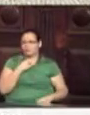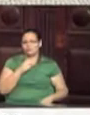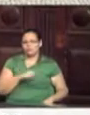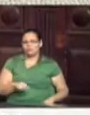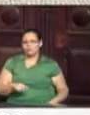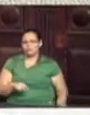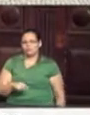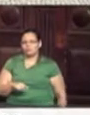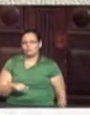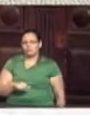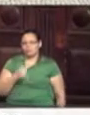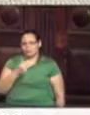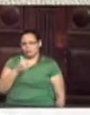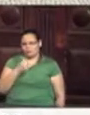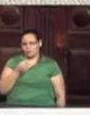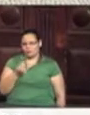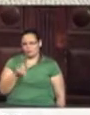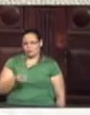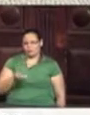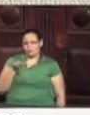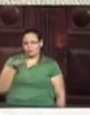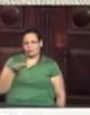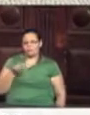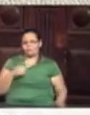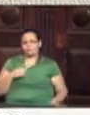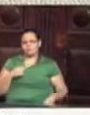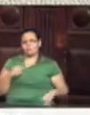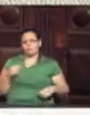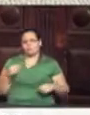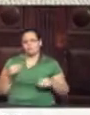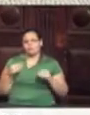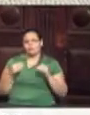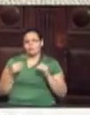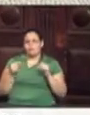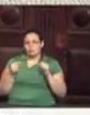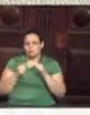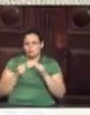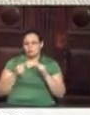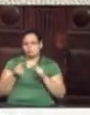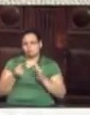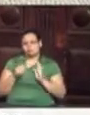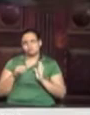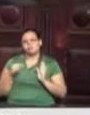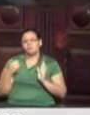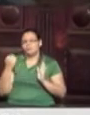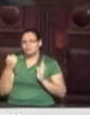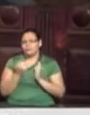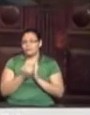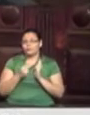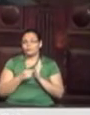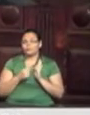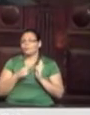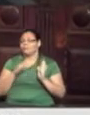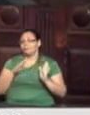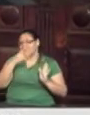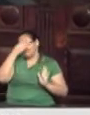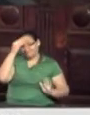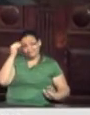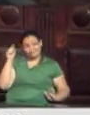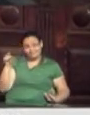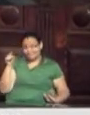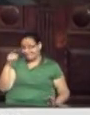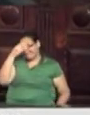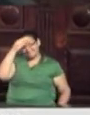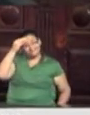o primeiro reajuste tem que ser de acordo com o IPCA. Ainda tem mais essa. Mas esqueceu isso tudo?